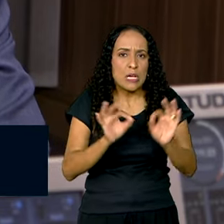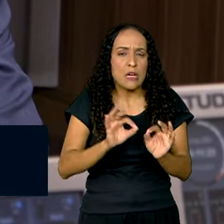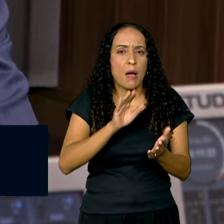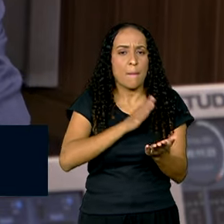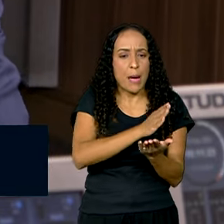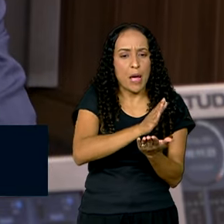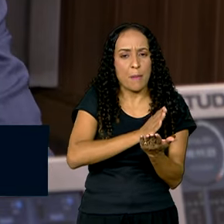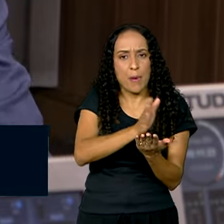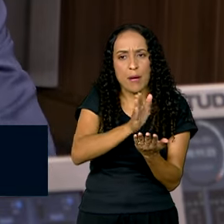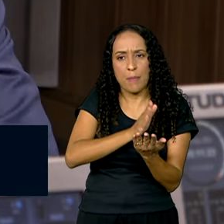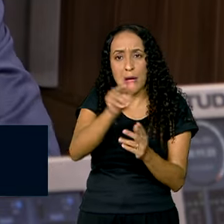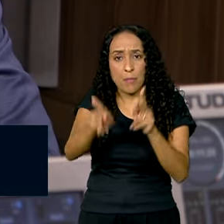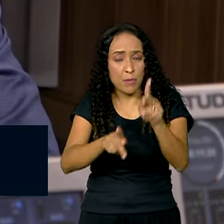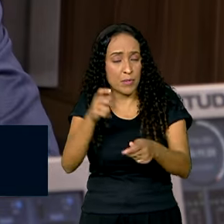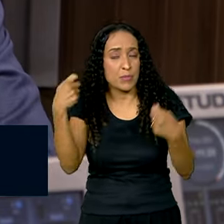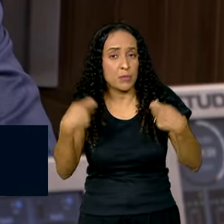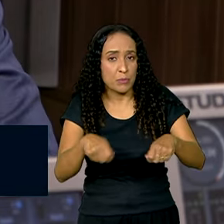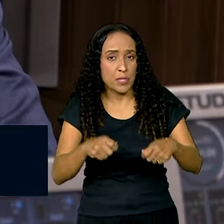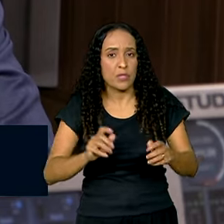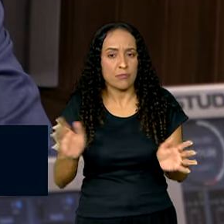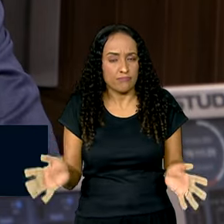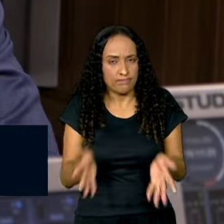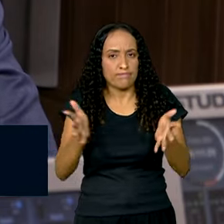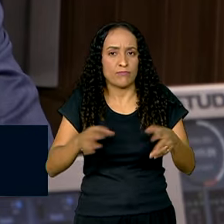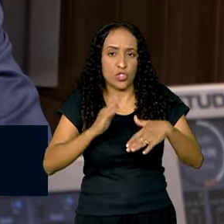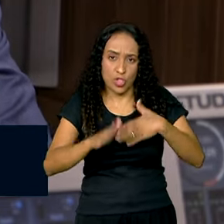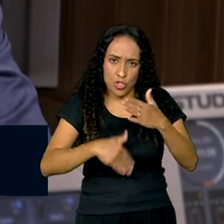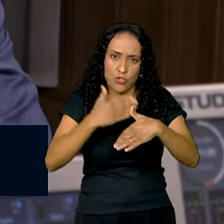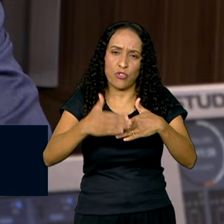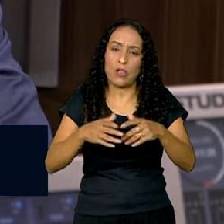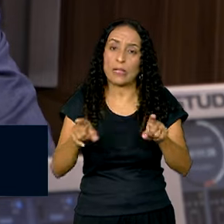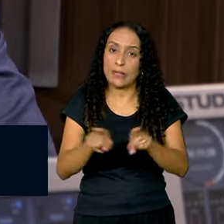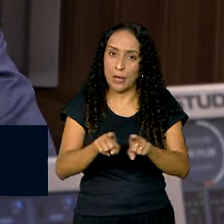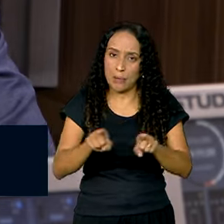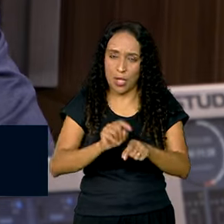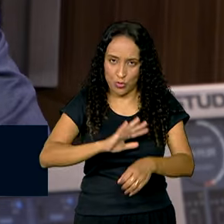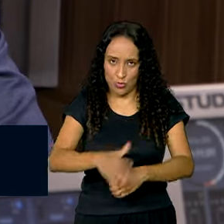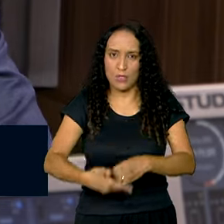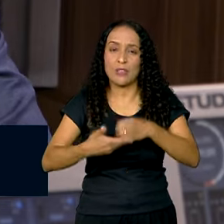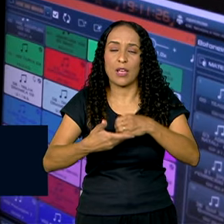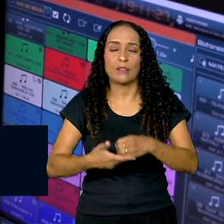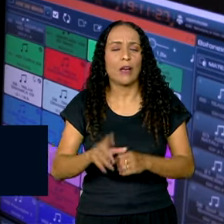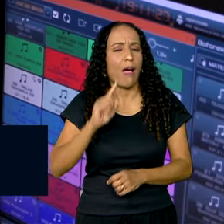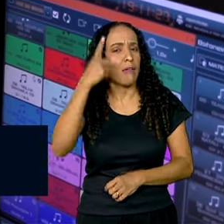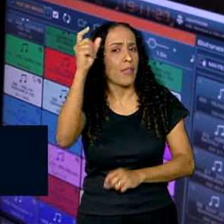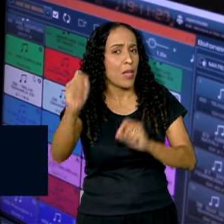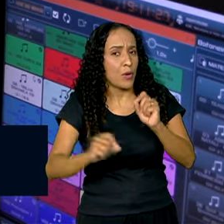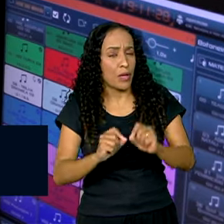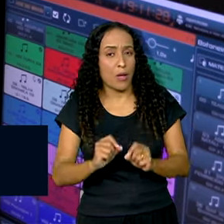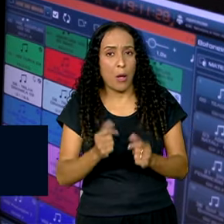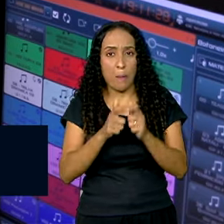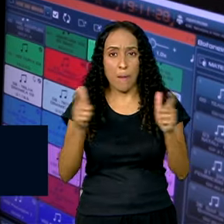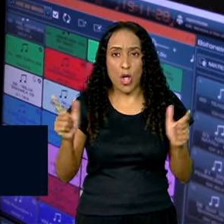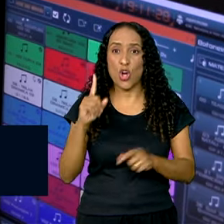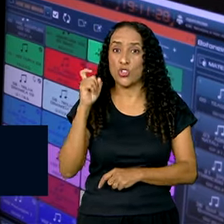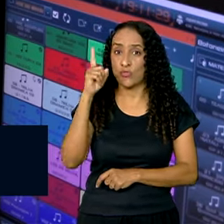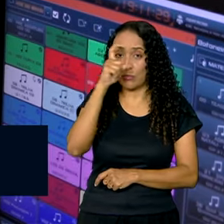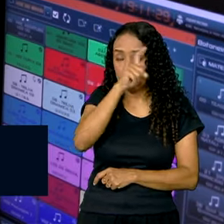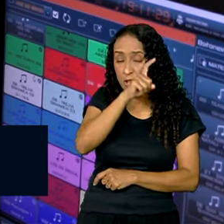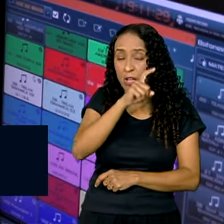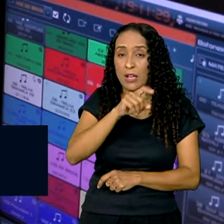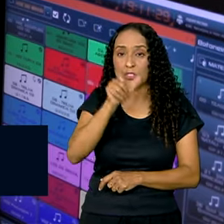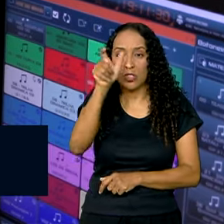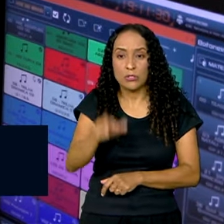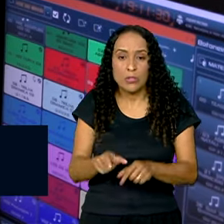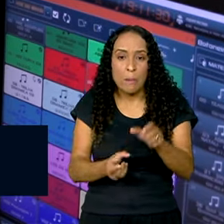população que tanto precisa pra gente promover esse desenvolvimento inclusive sustentável A ideia é que quanto maior a dificuldade